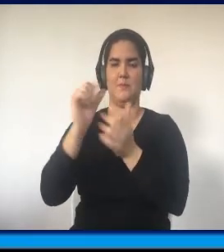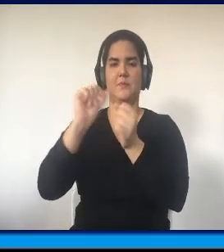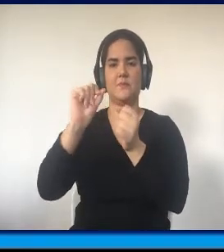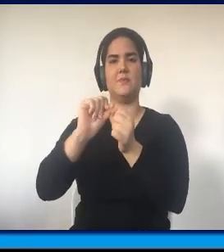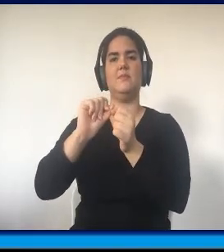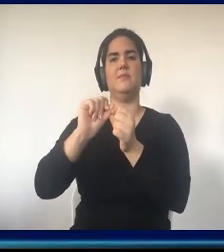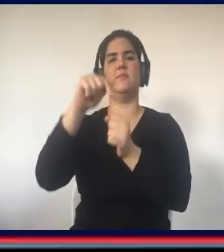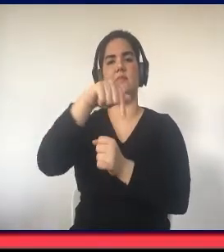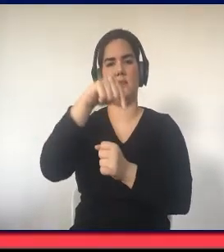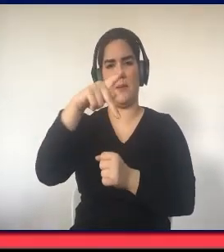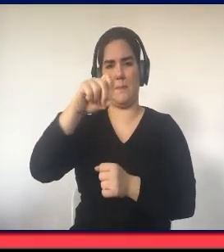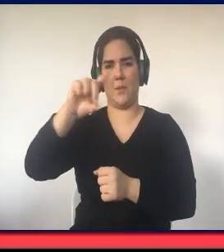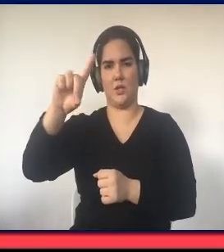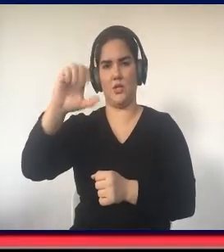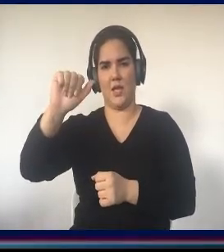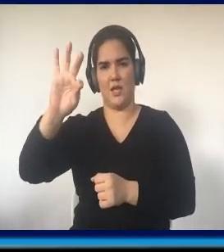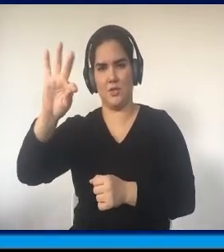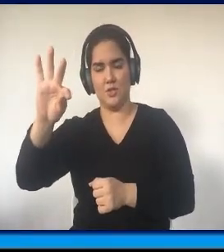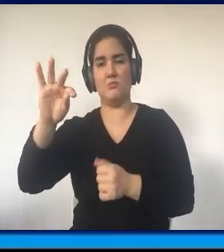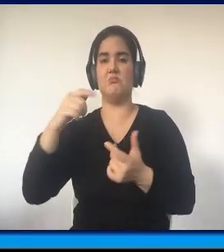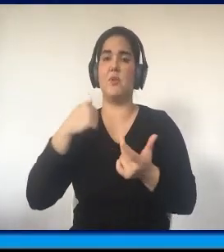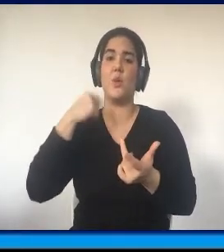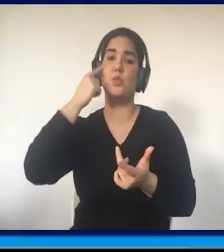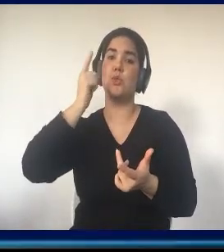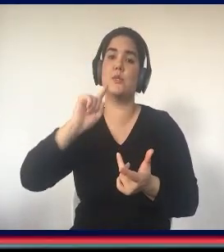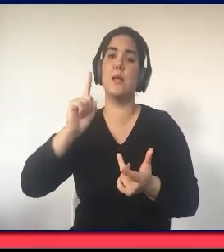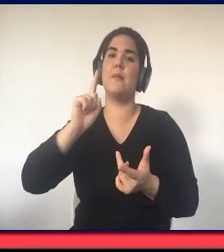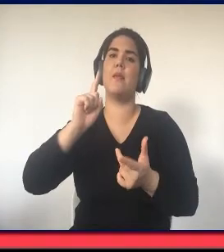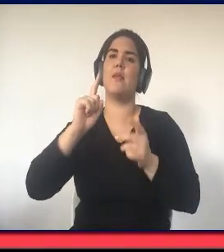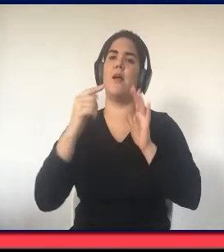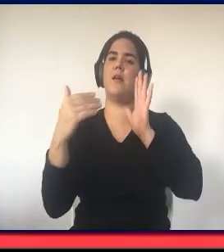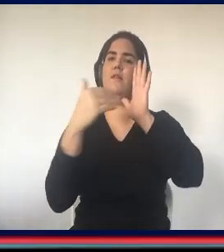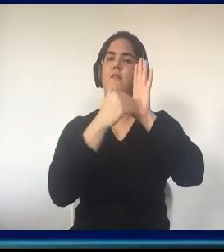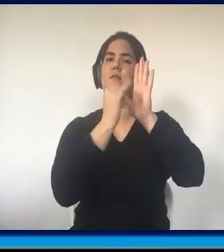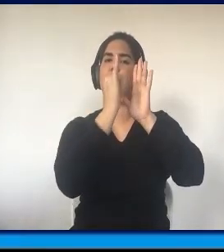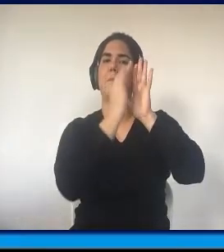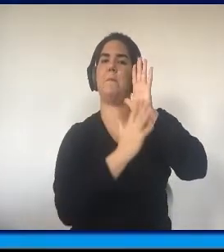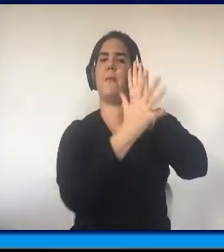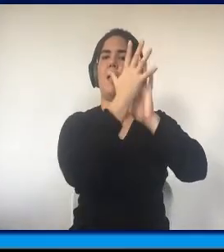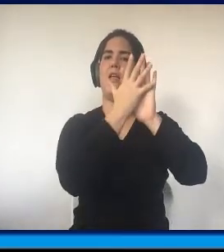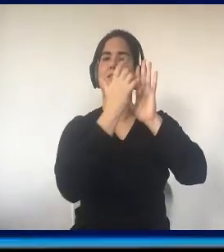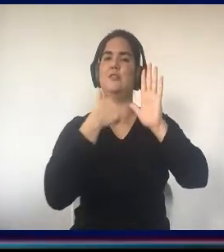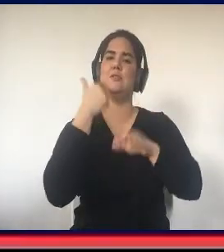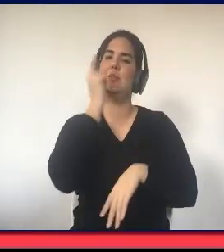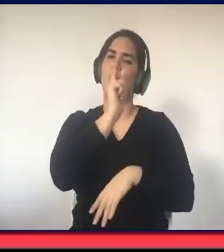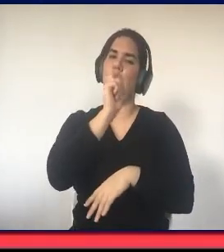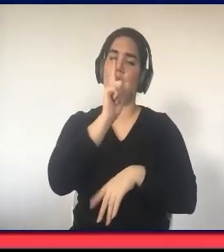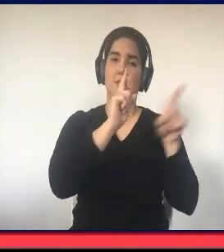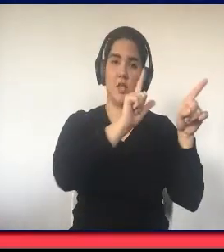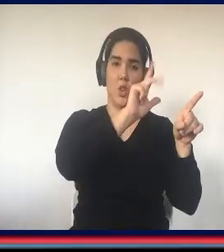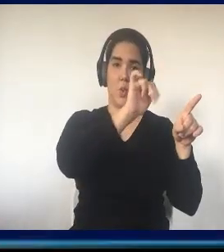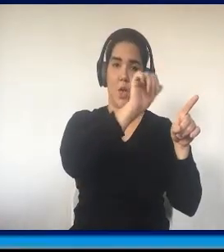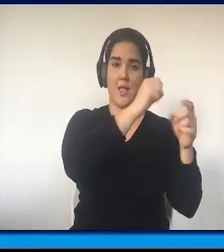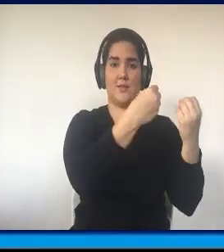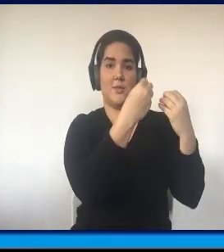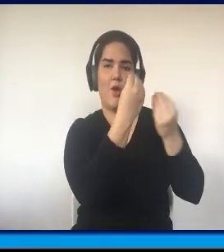podcast, eu não sabia colocar o fundo. Daí o Lucas me ensinou. E como isso é legal, a gente entender, ser humilde, falar, meu, como